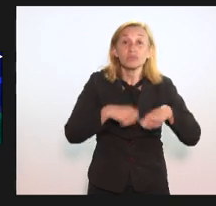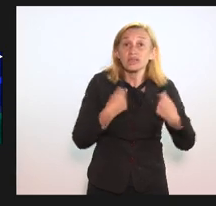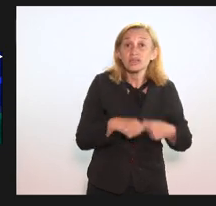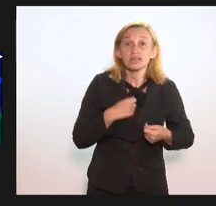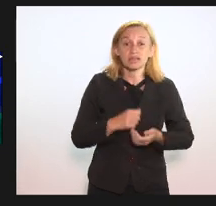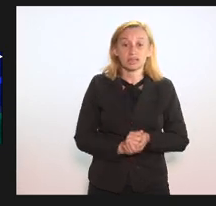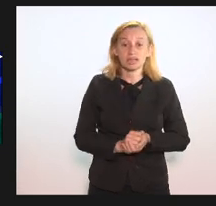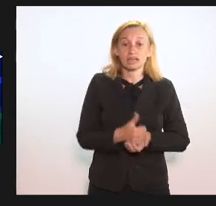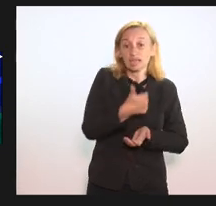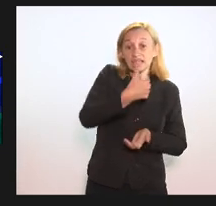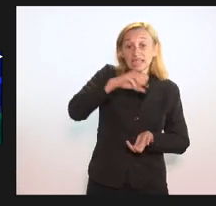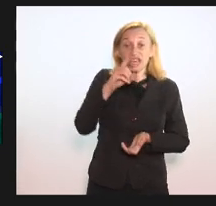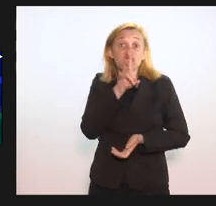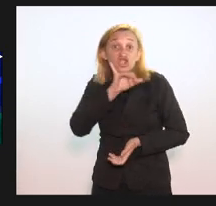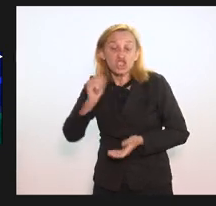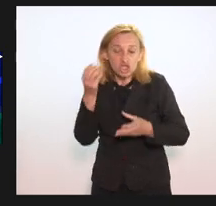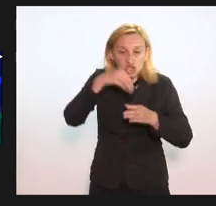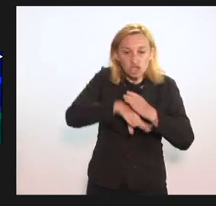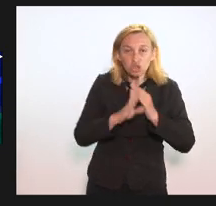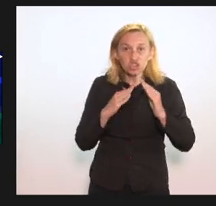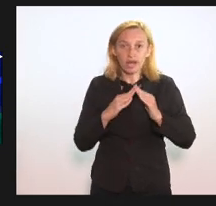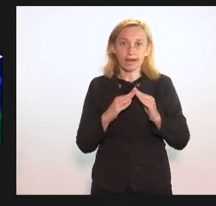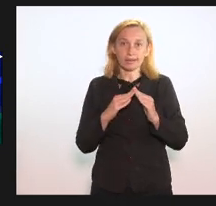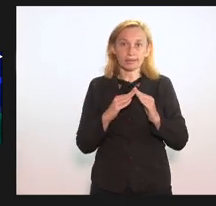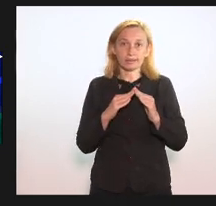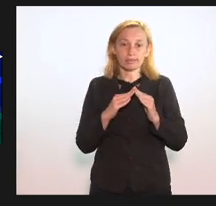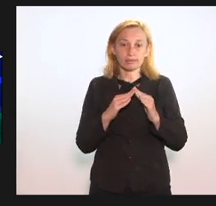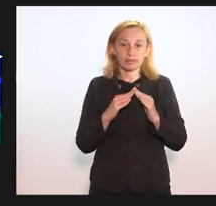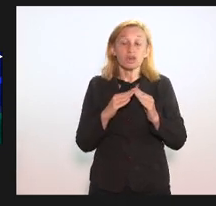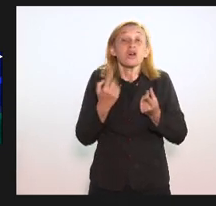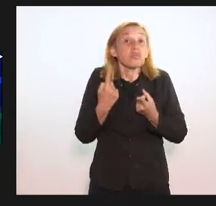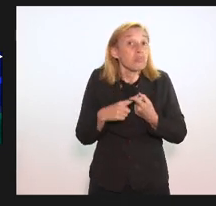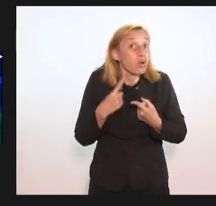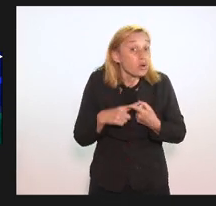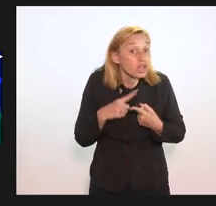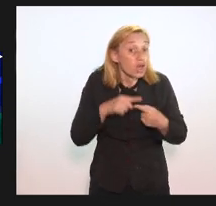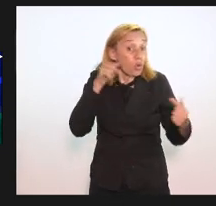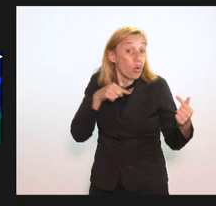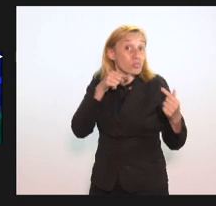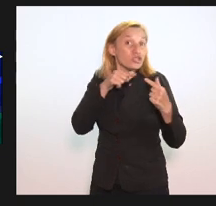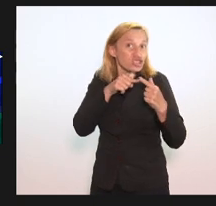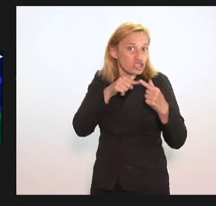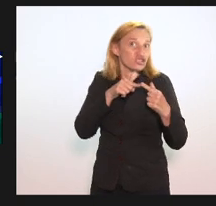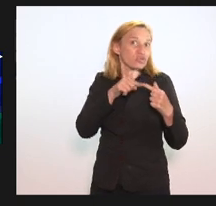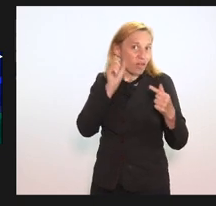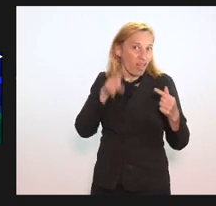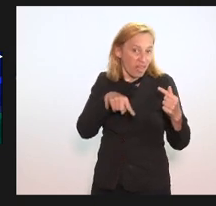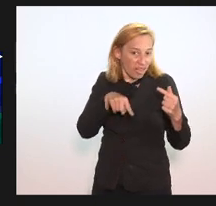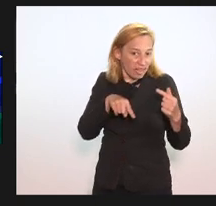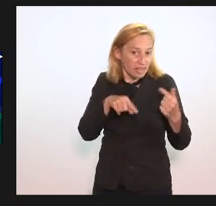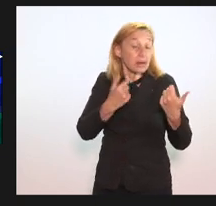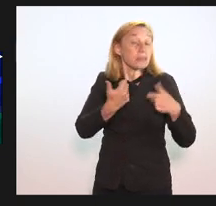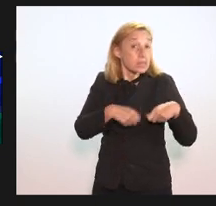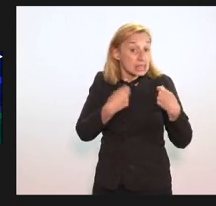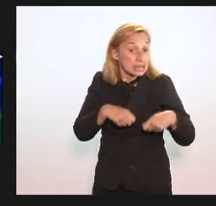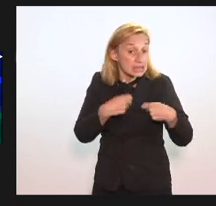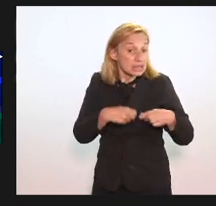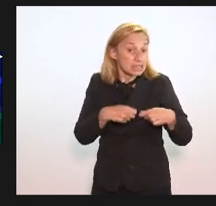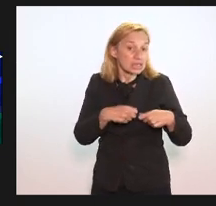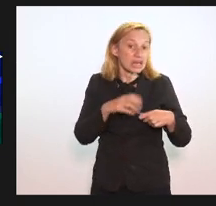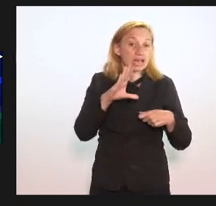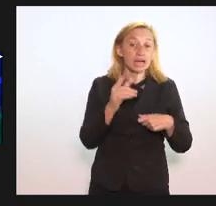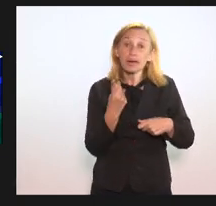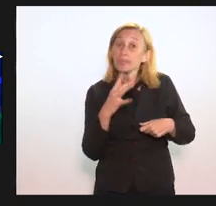vão ficar 10 dias dentro das suas casas porque esse é um objetivo e aí precisa ter